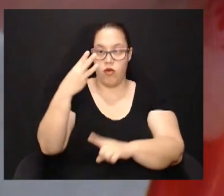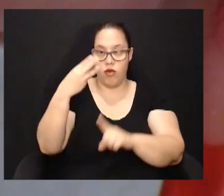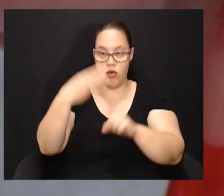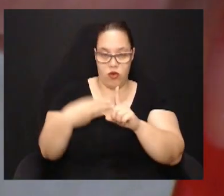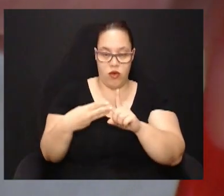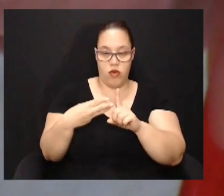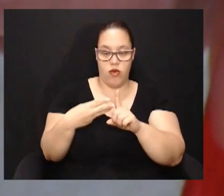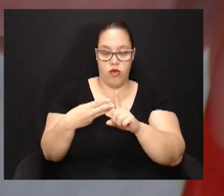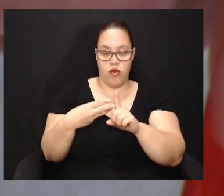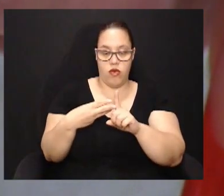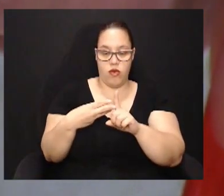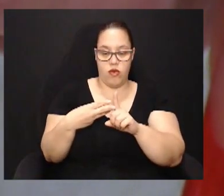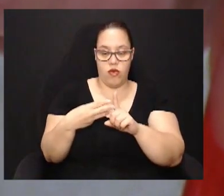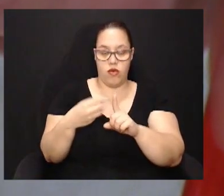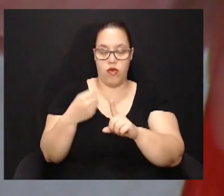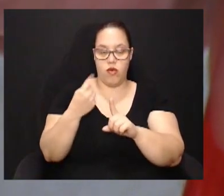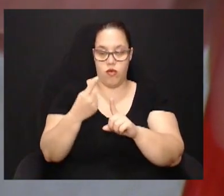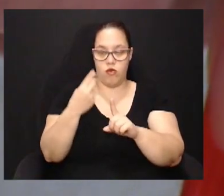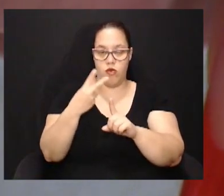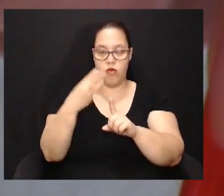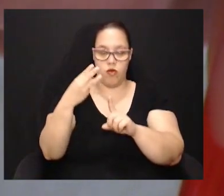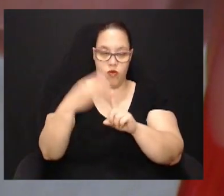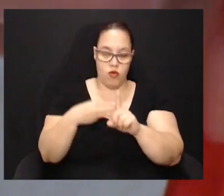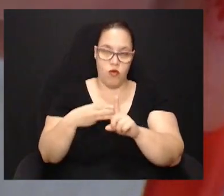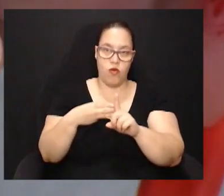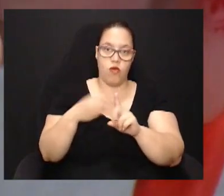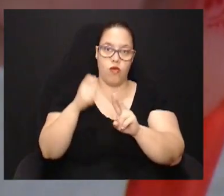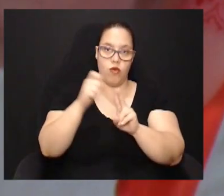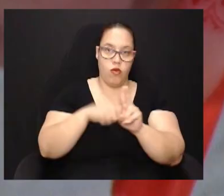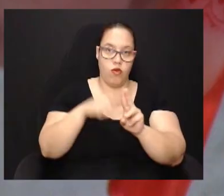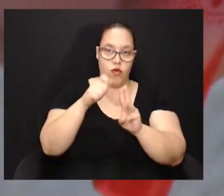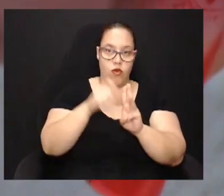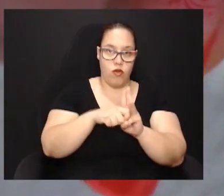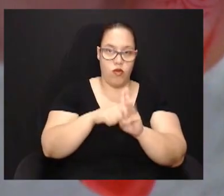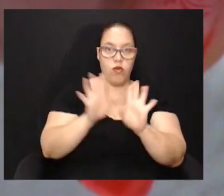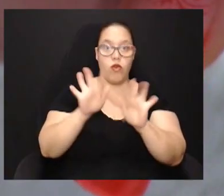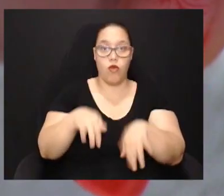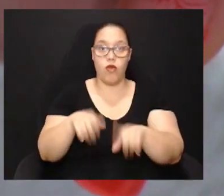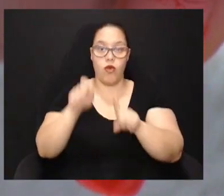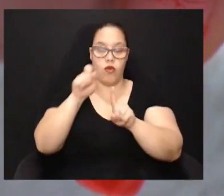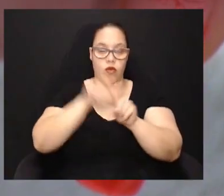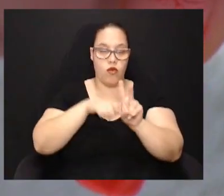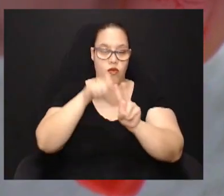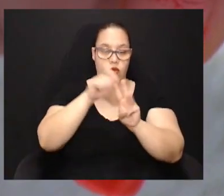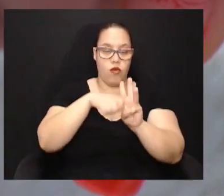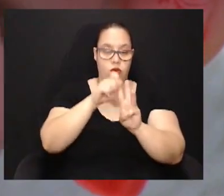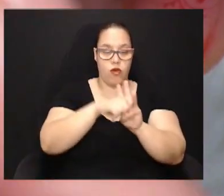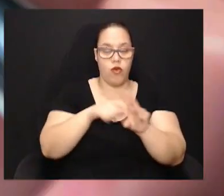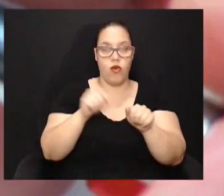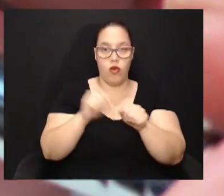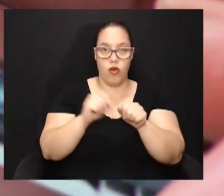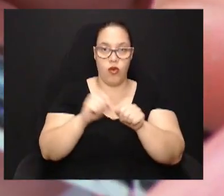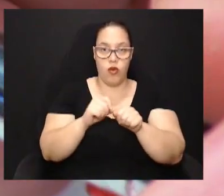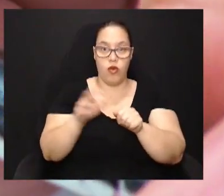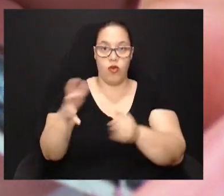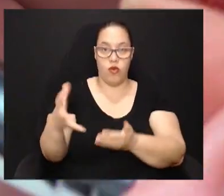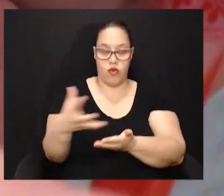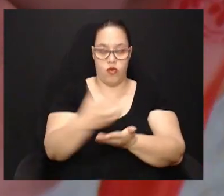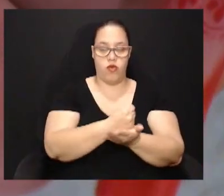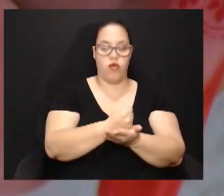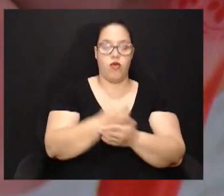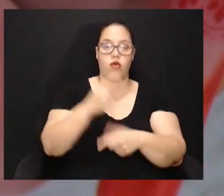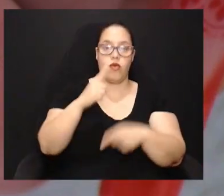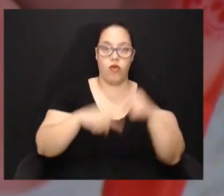3 meses, elas estarão ainda aí circulando, no território nacional e, ao final dos 3 meses, as empresas terão que fazer o